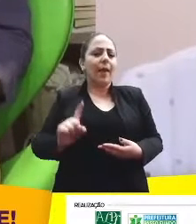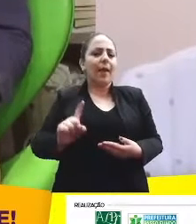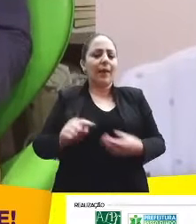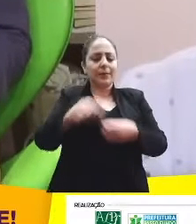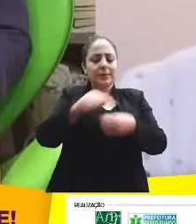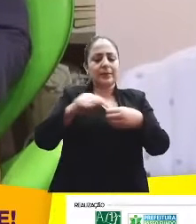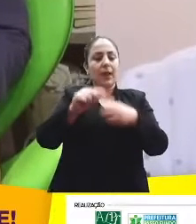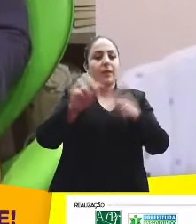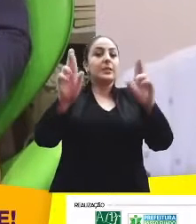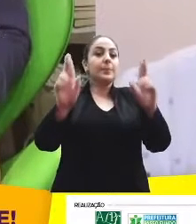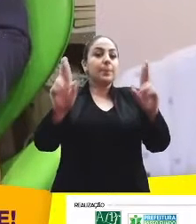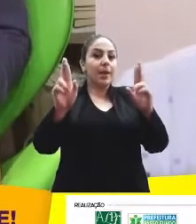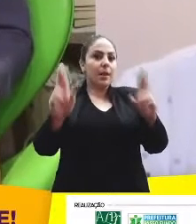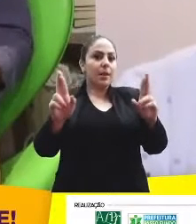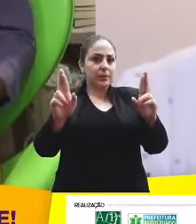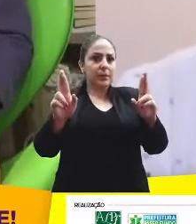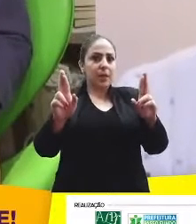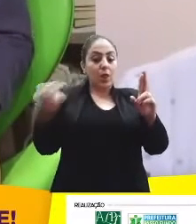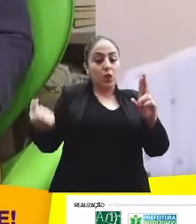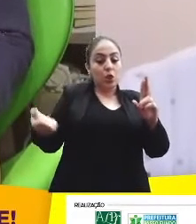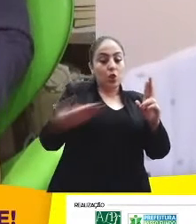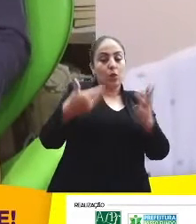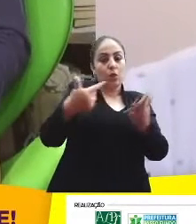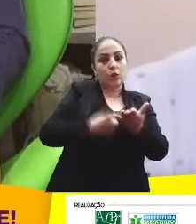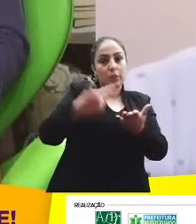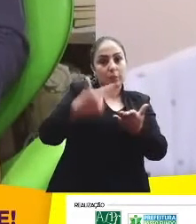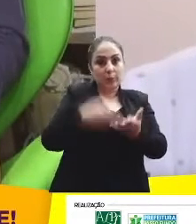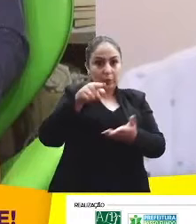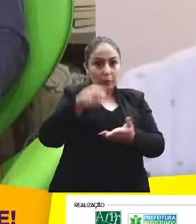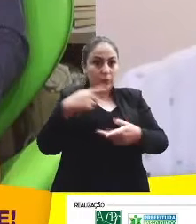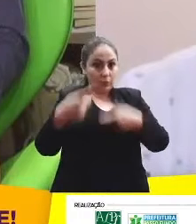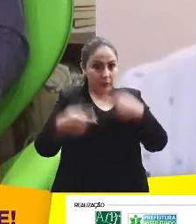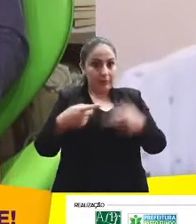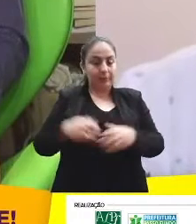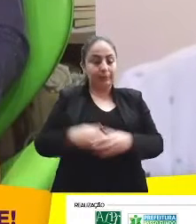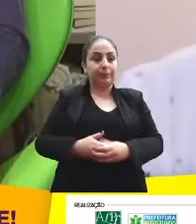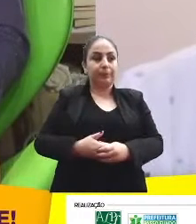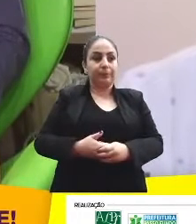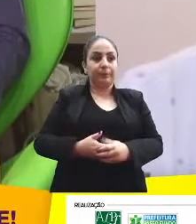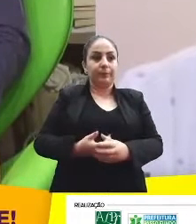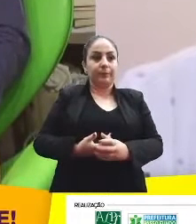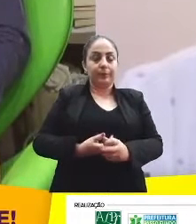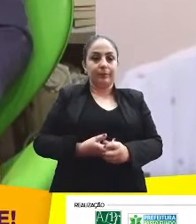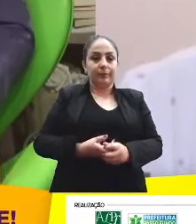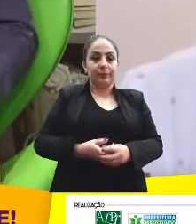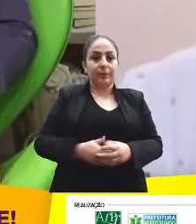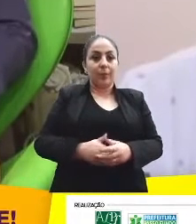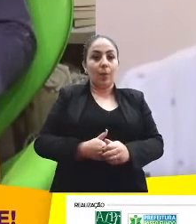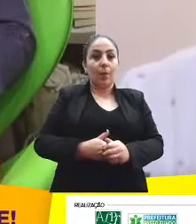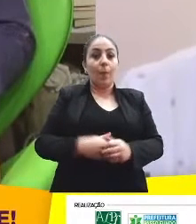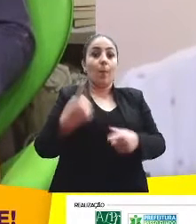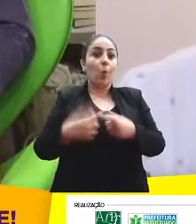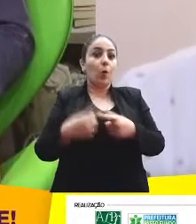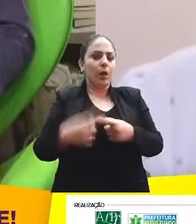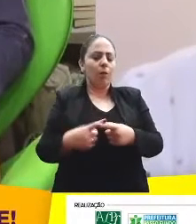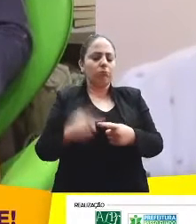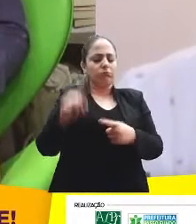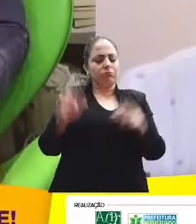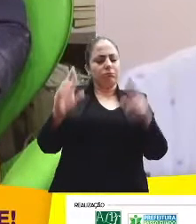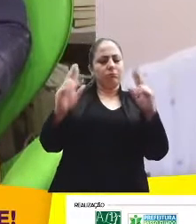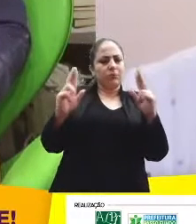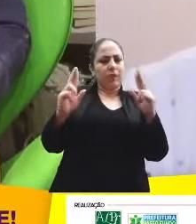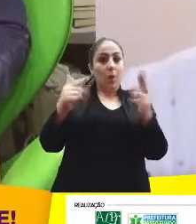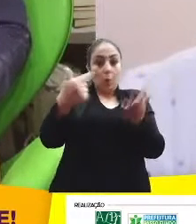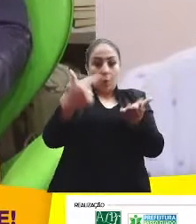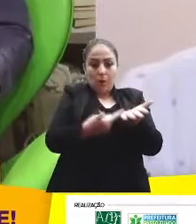Cidade Esperança? Esta nova obra que tu nos traz. Por que ela é de esperança? É